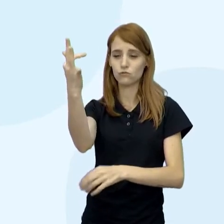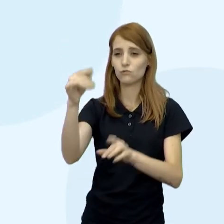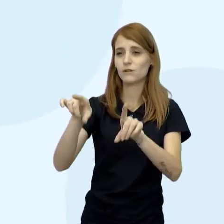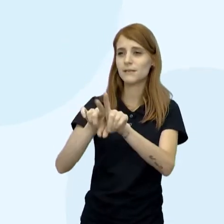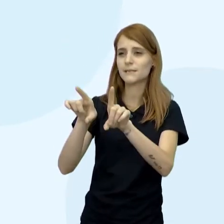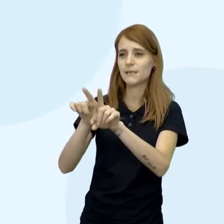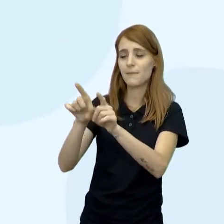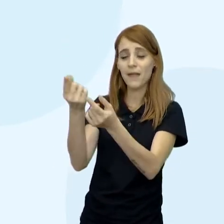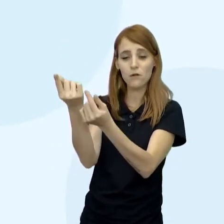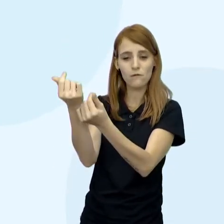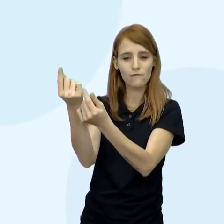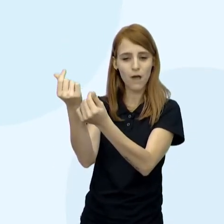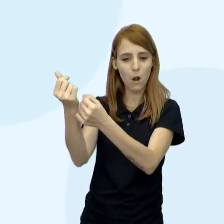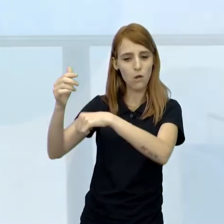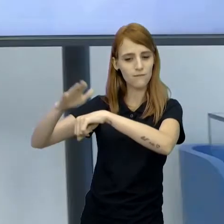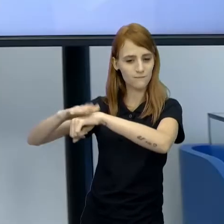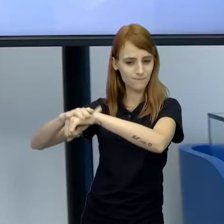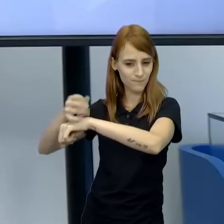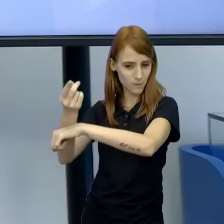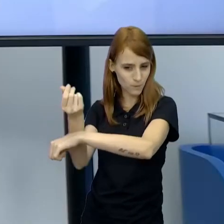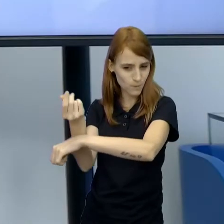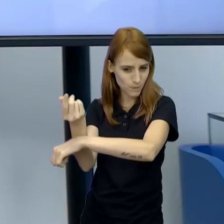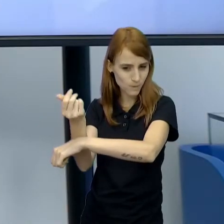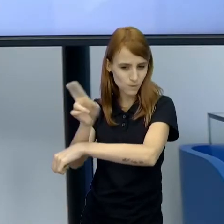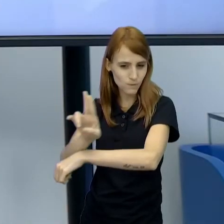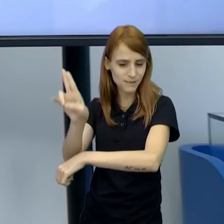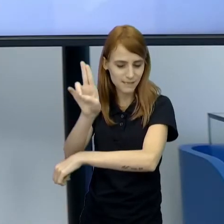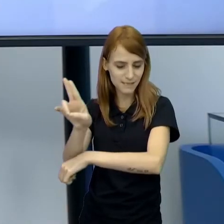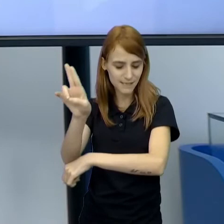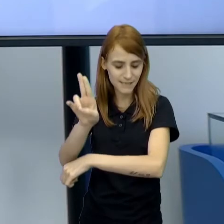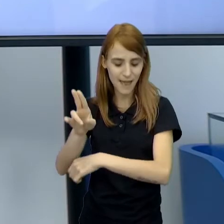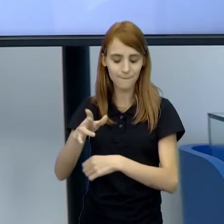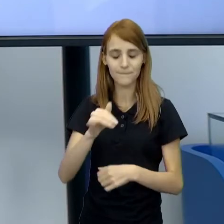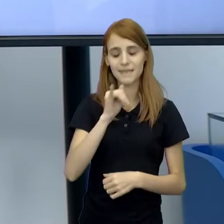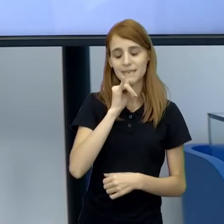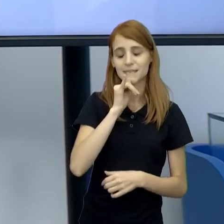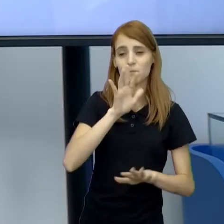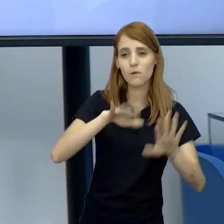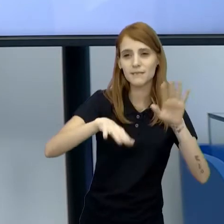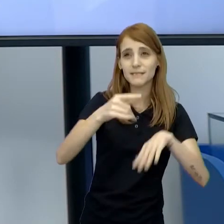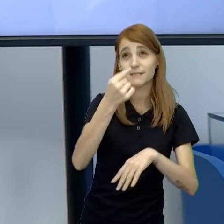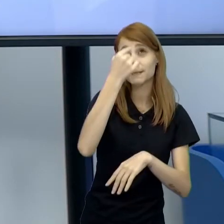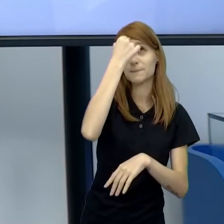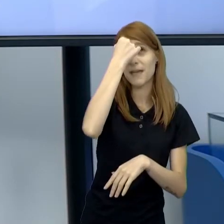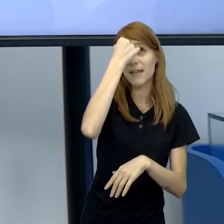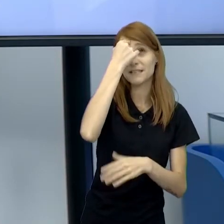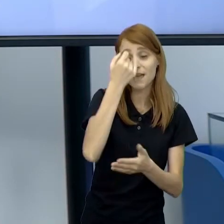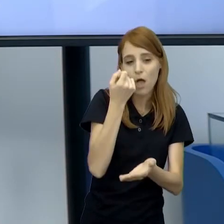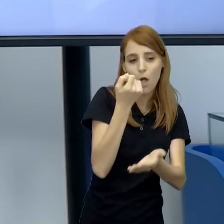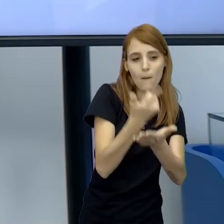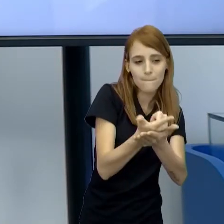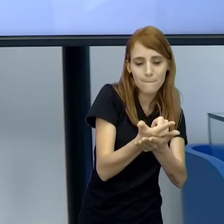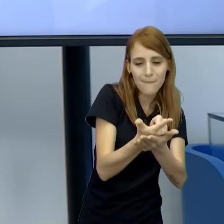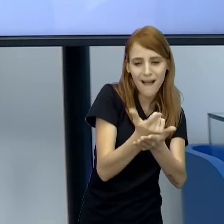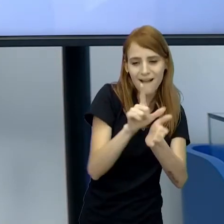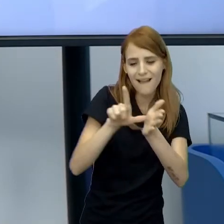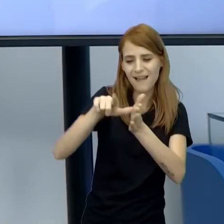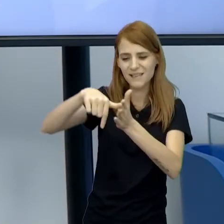realizados. Então, nem tudo que é previsto é realizado. Algo de imediato ou algo